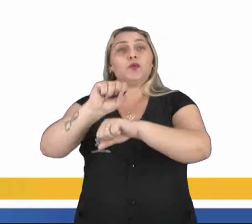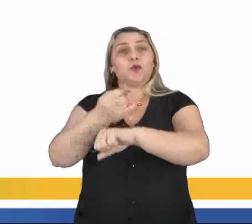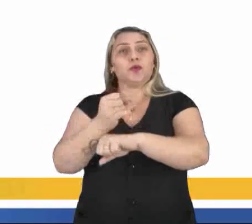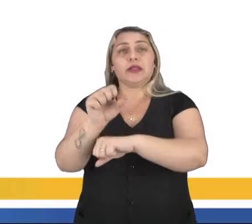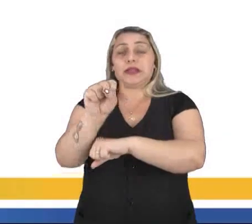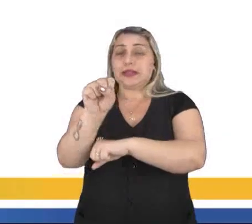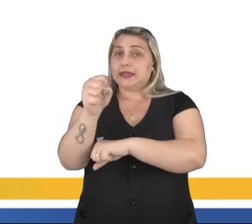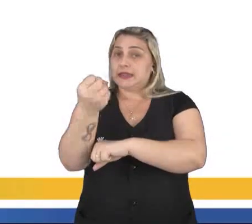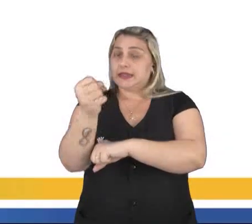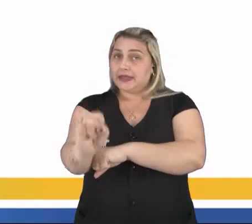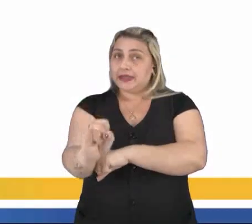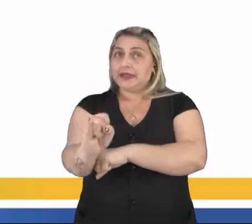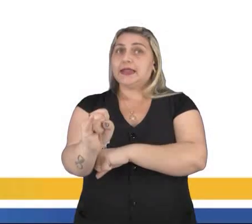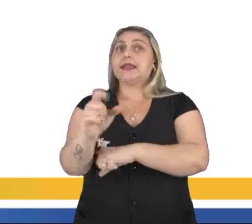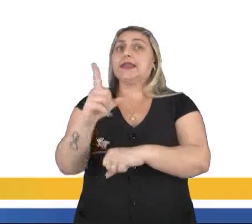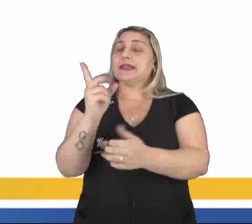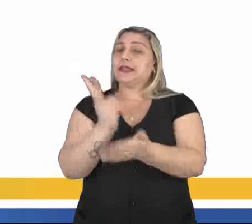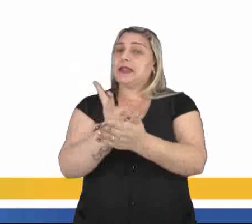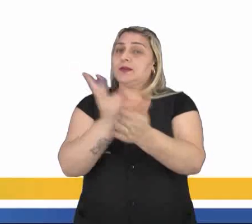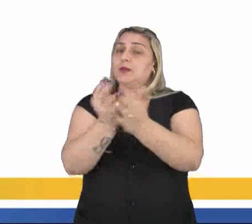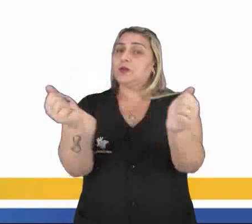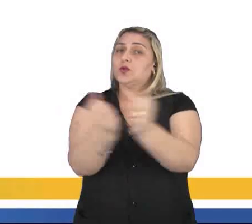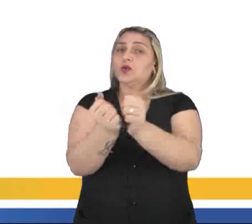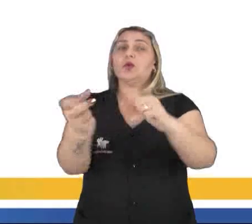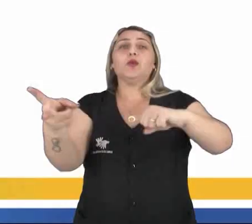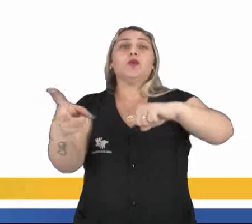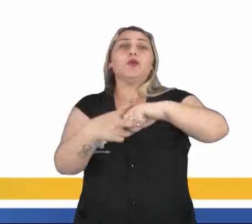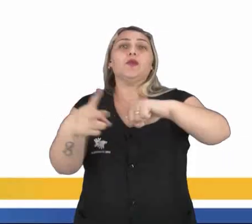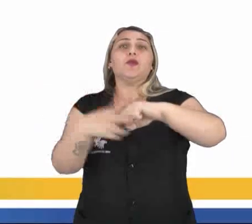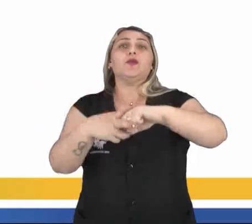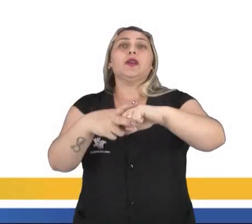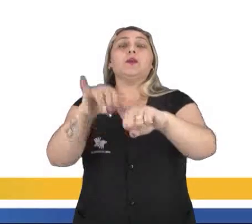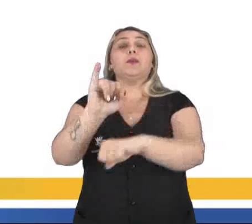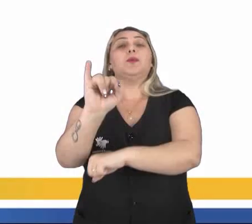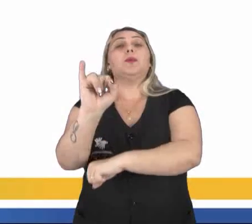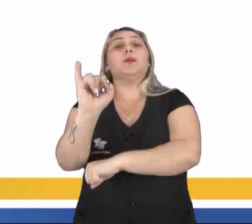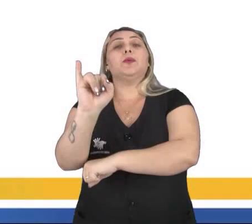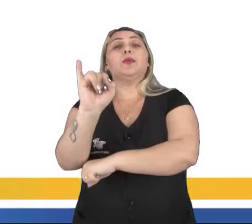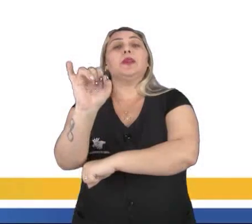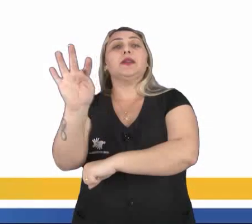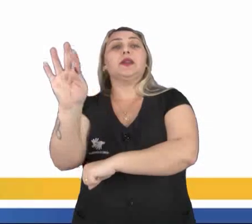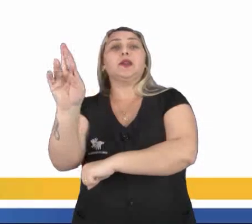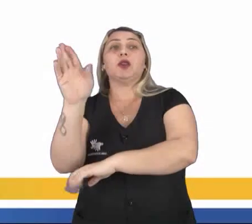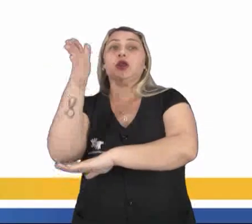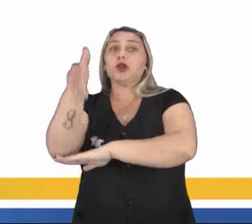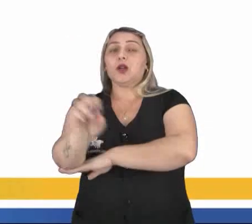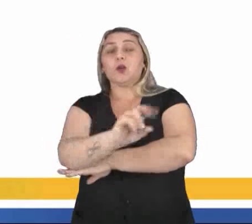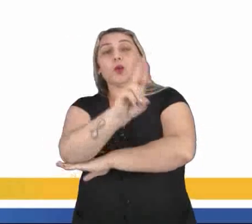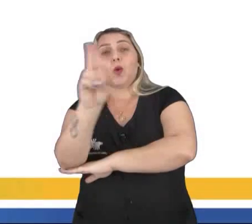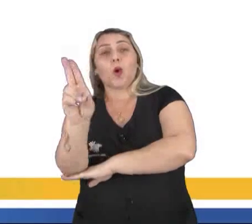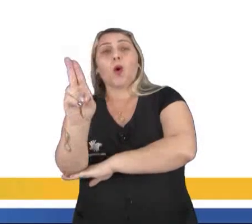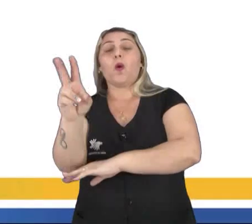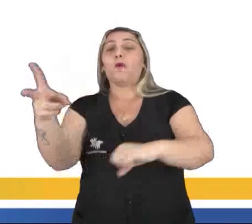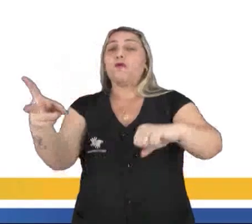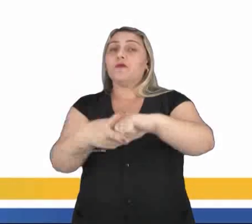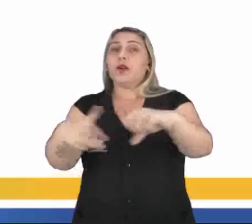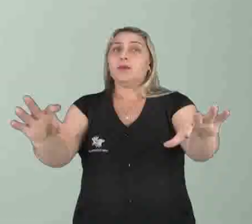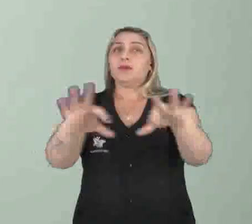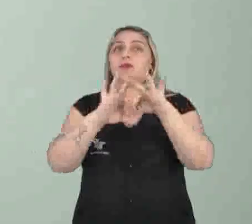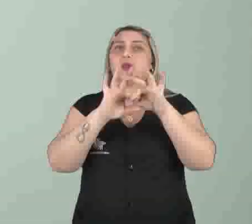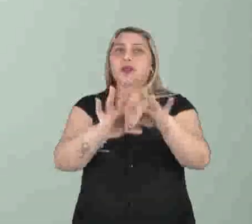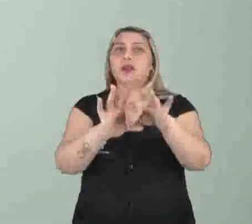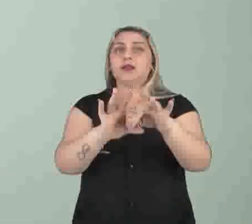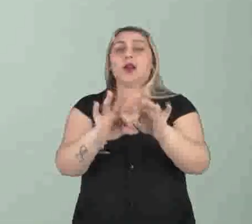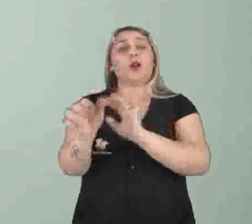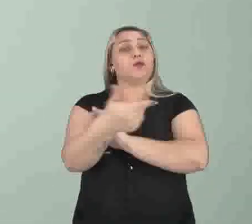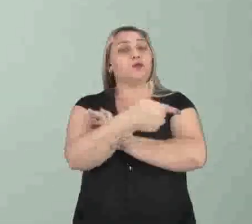ele deve acompanhar um verbo intransitivo, um verbo transitivo indireto ou um verbo de ligação. Nesse caso